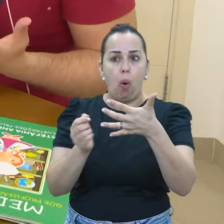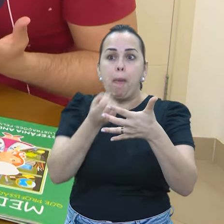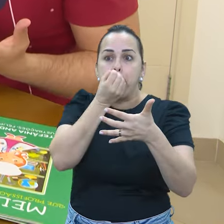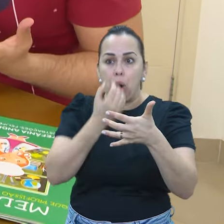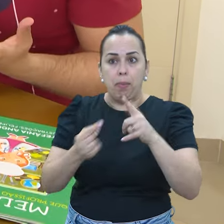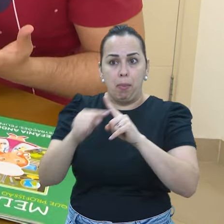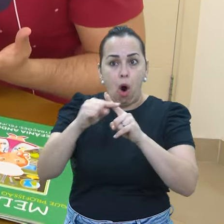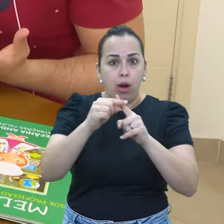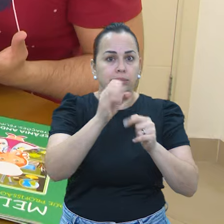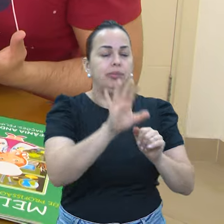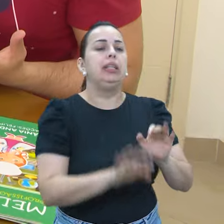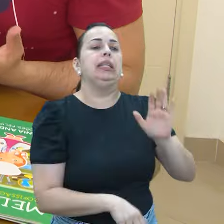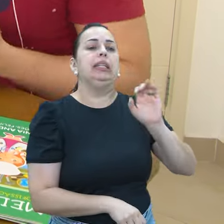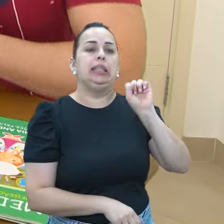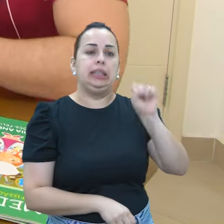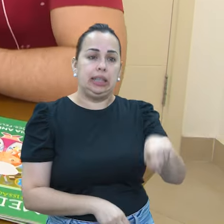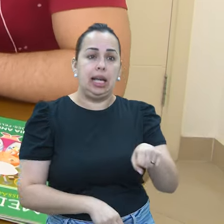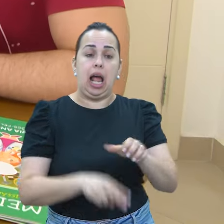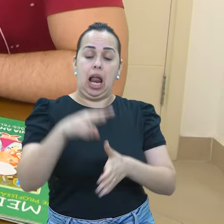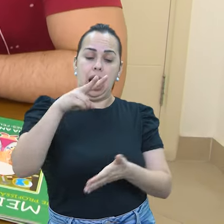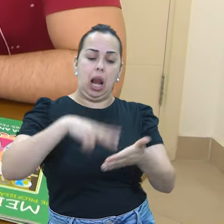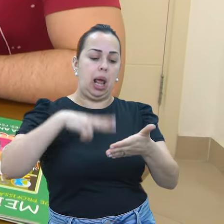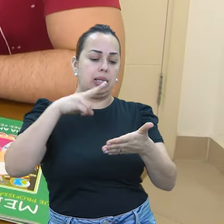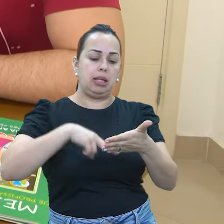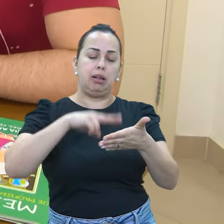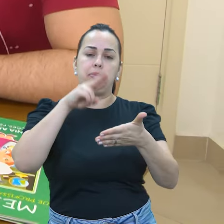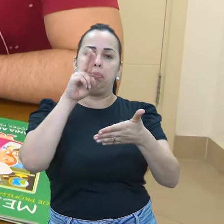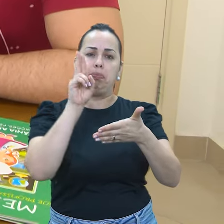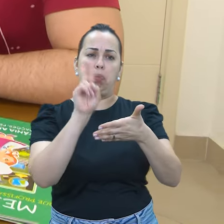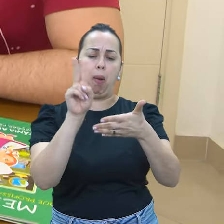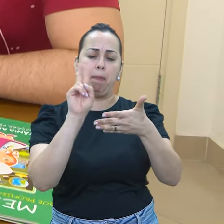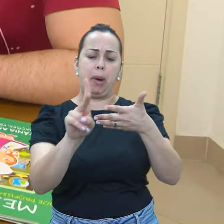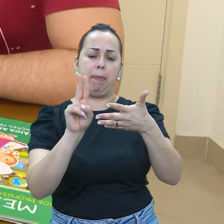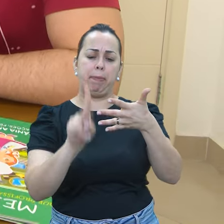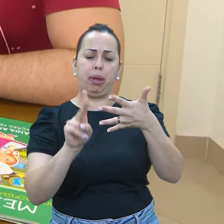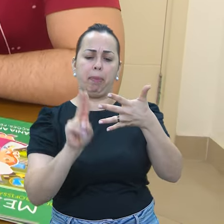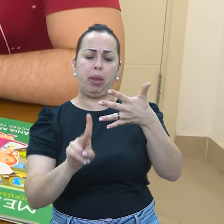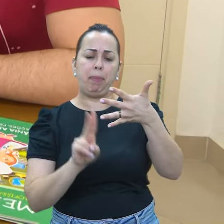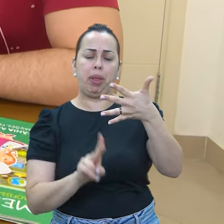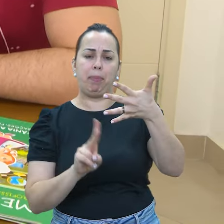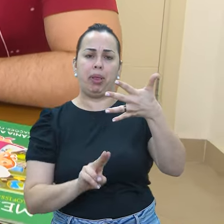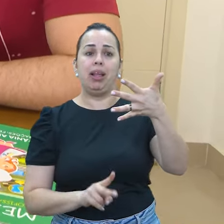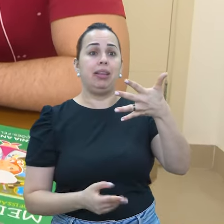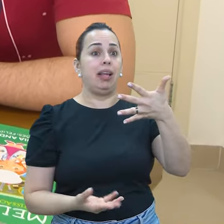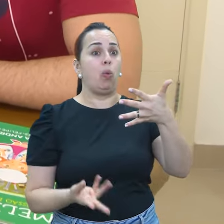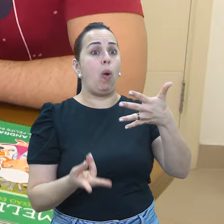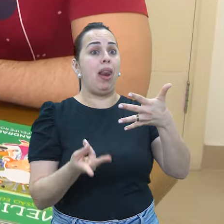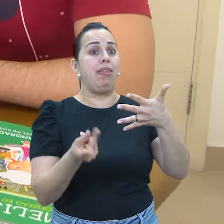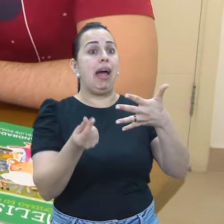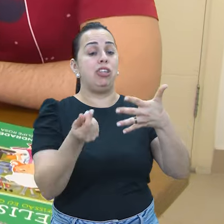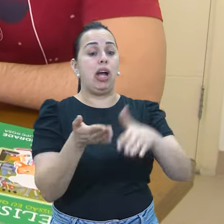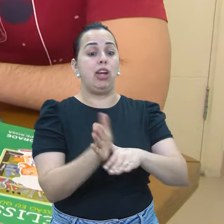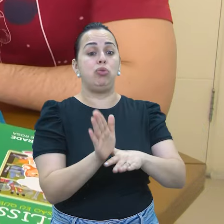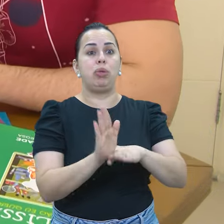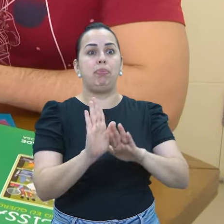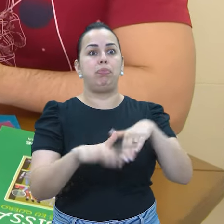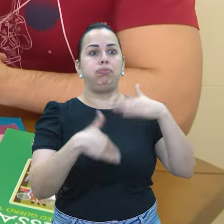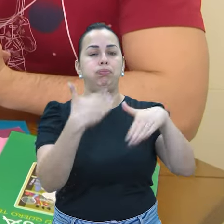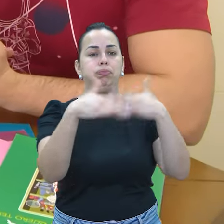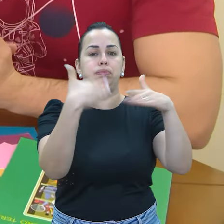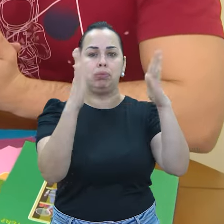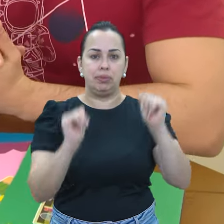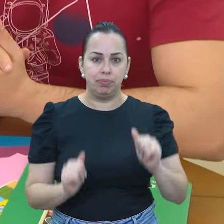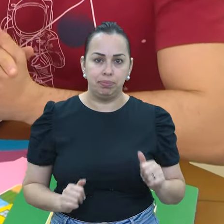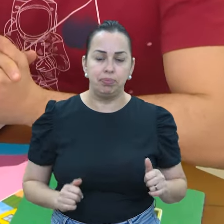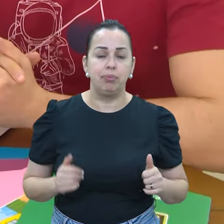pouquíssimas vantagens, tem muito mais, né? Sim, sim. A leitura, ela traz uma gama de qualidades até, né,